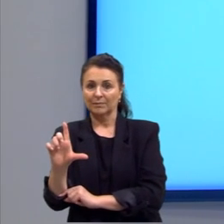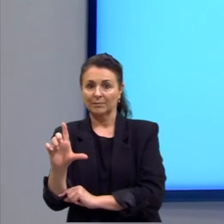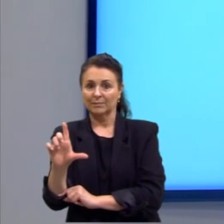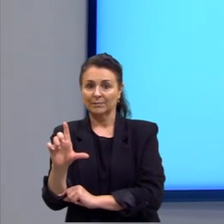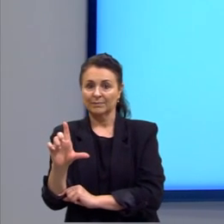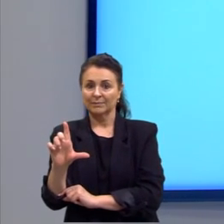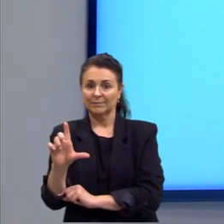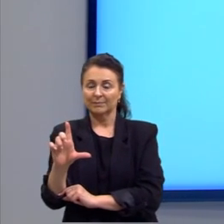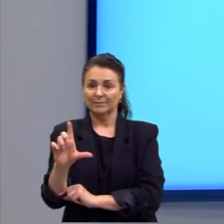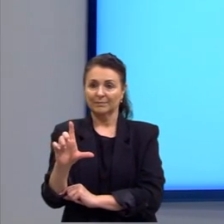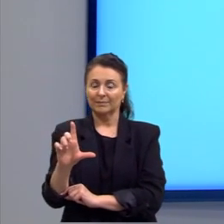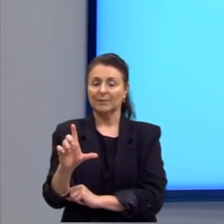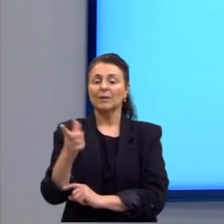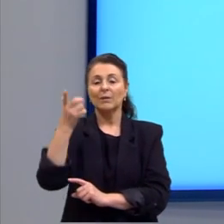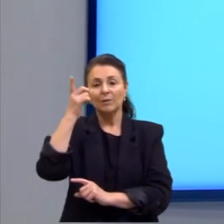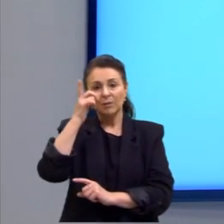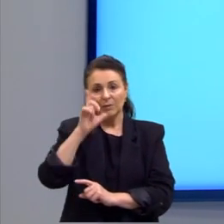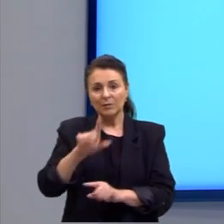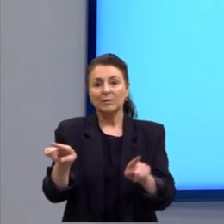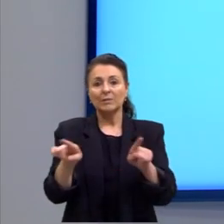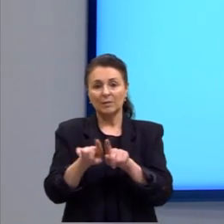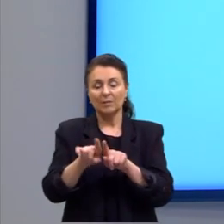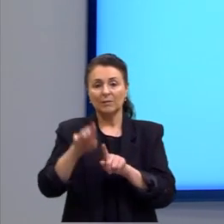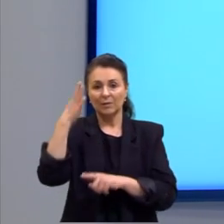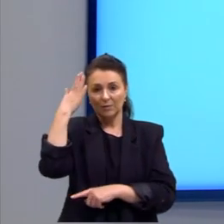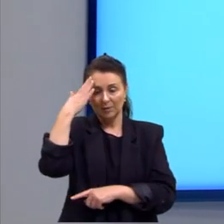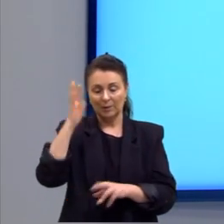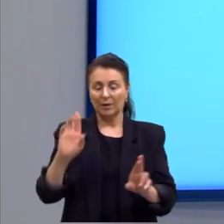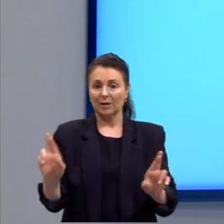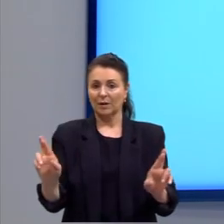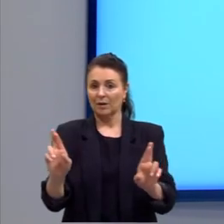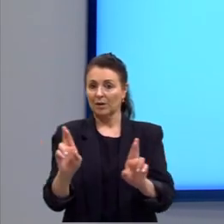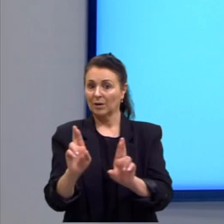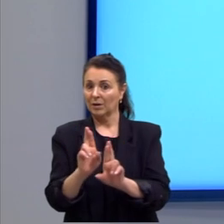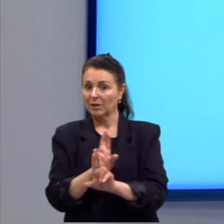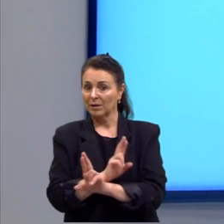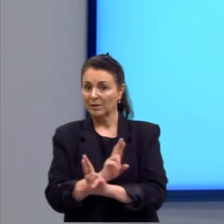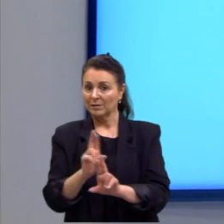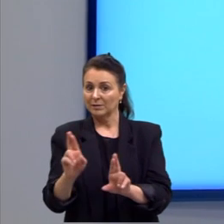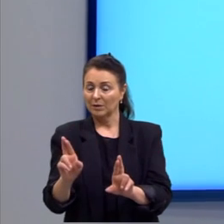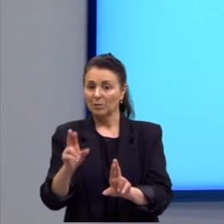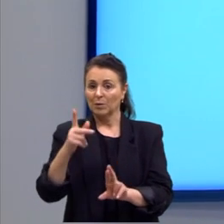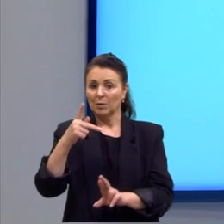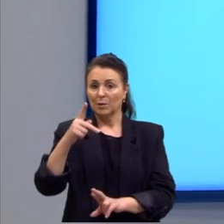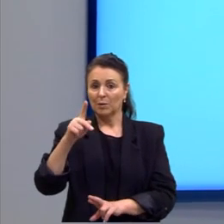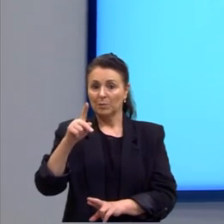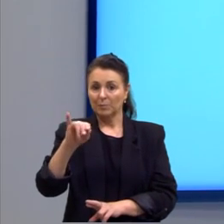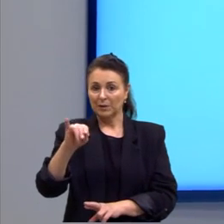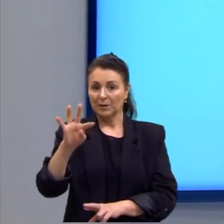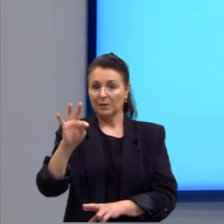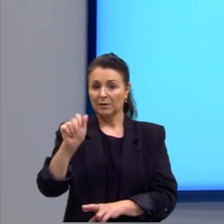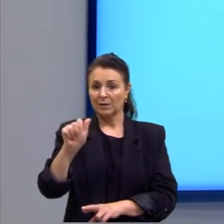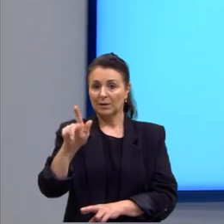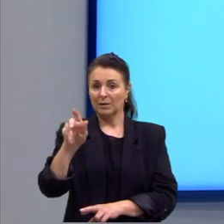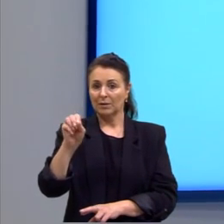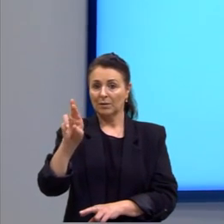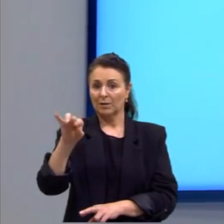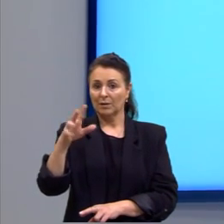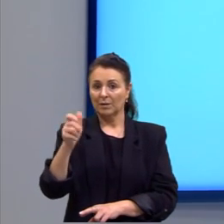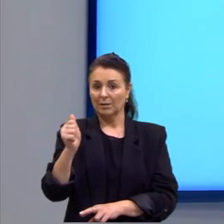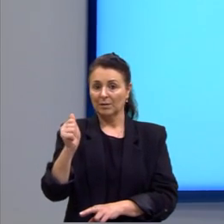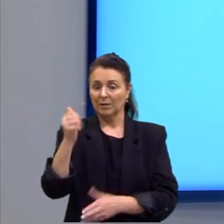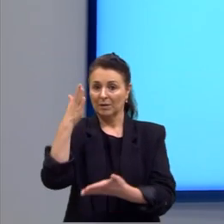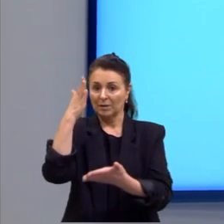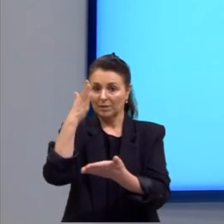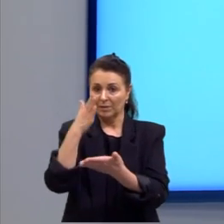e ainda nós conseguimos determinar ali a relação pitagórica entre as medidas do lado e a